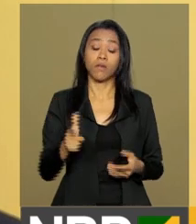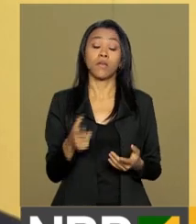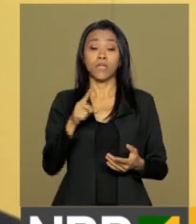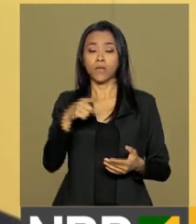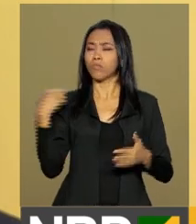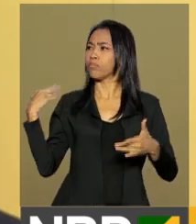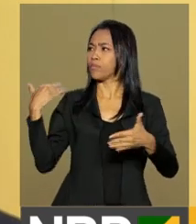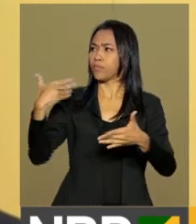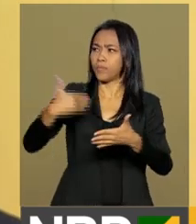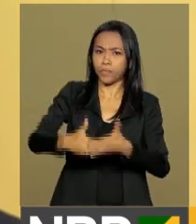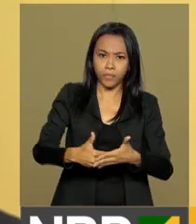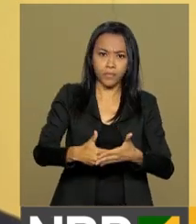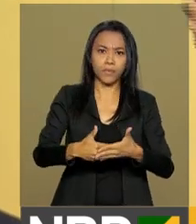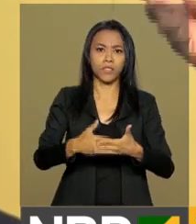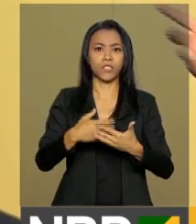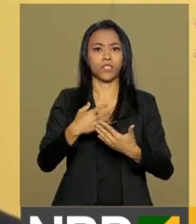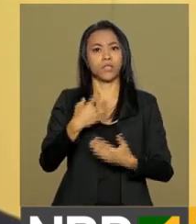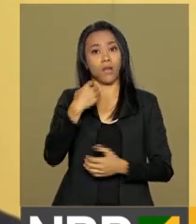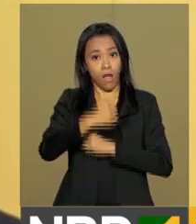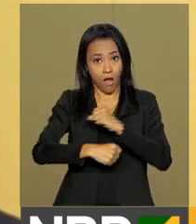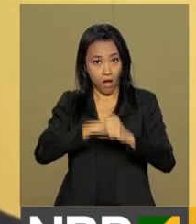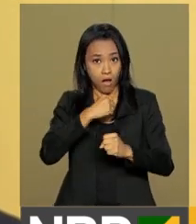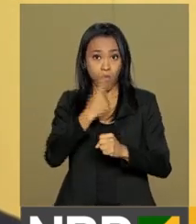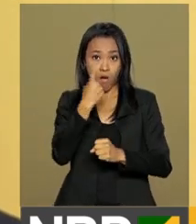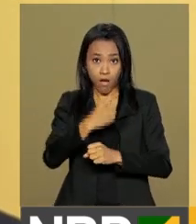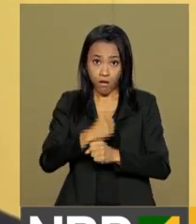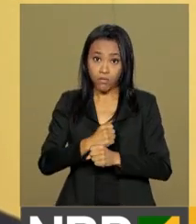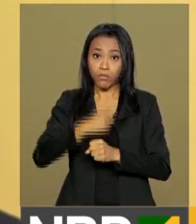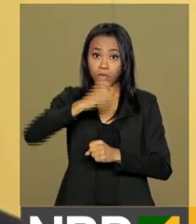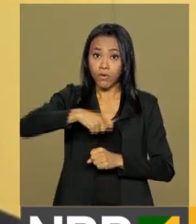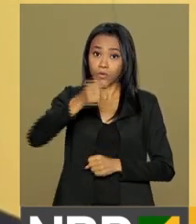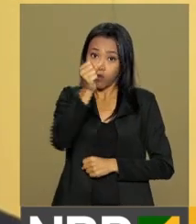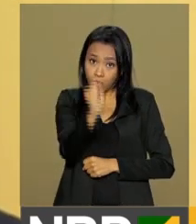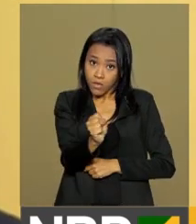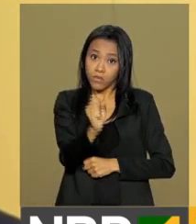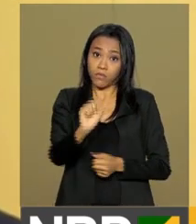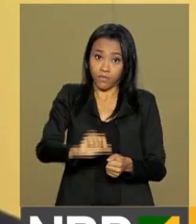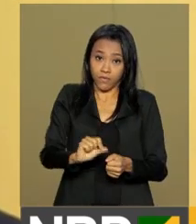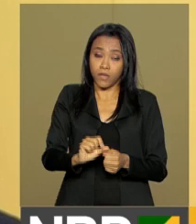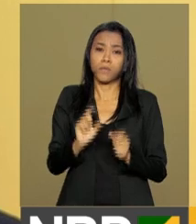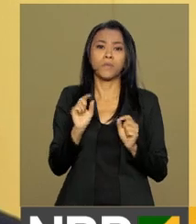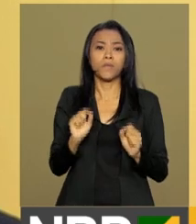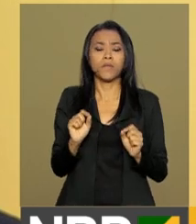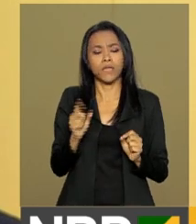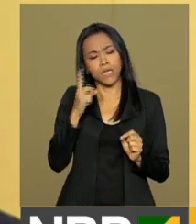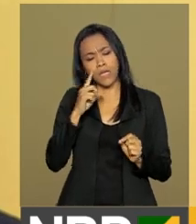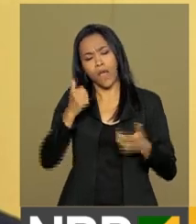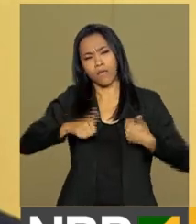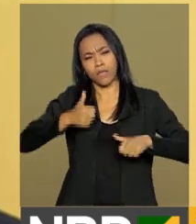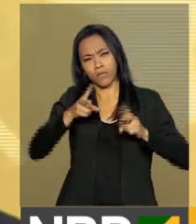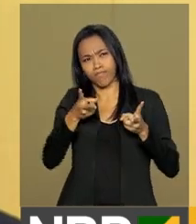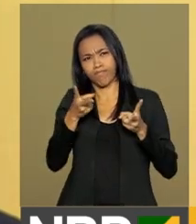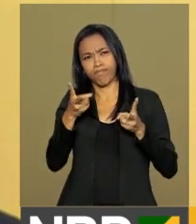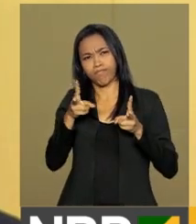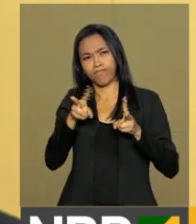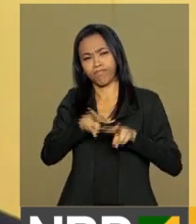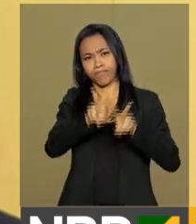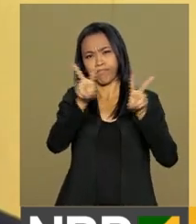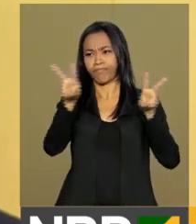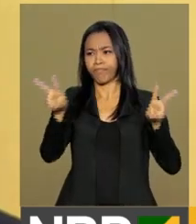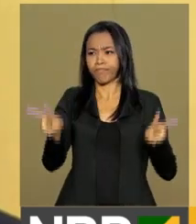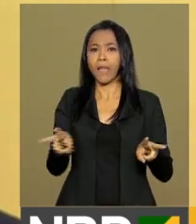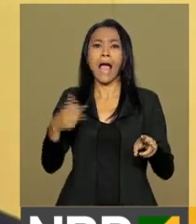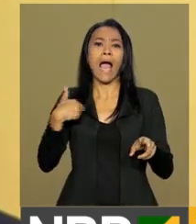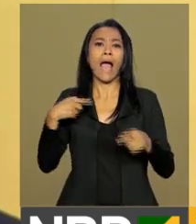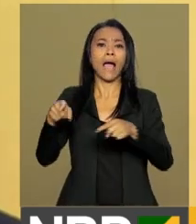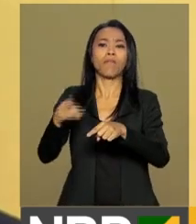deste ano e 8 meses, como salientou o Marconi, vai ter que dizer o seguinte: olha aqui, eu sou contra o teto